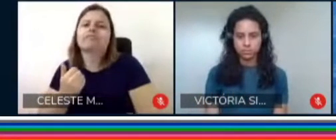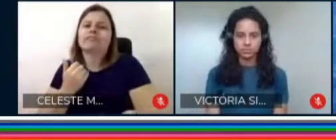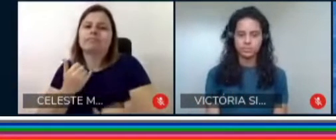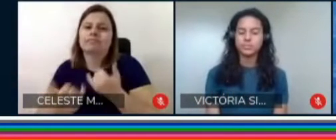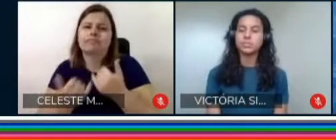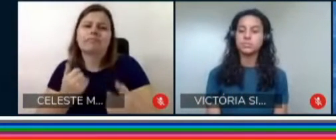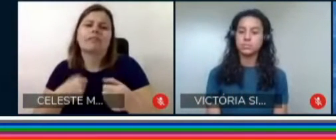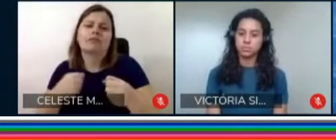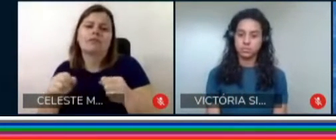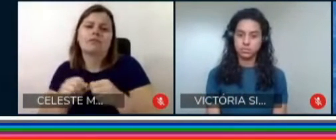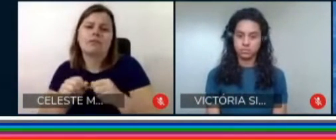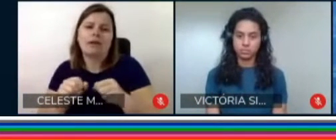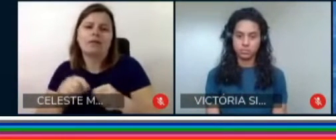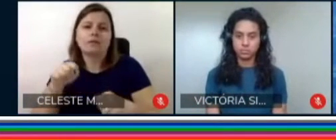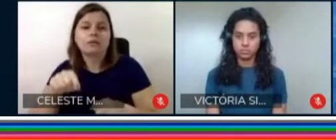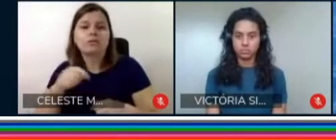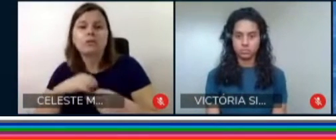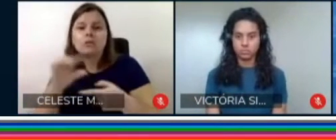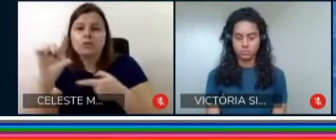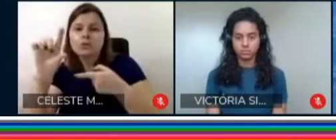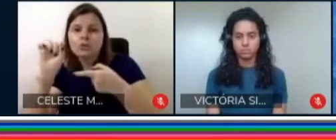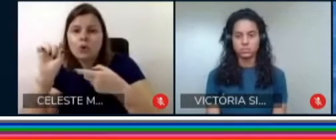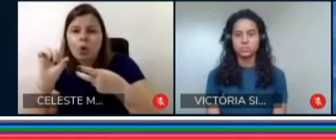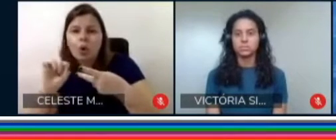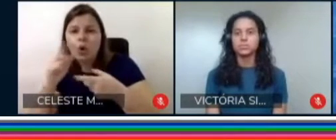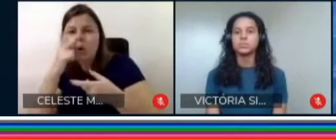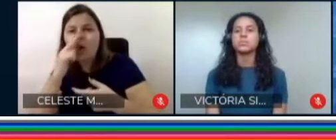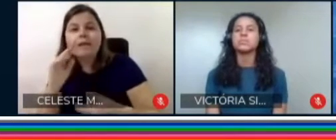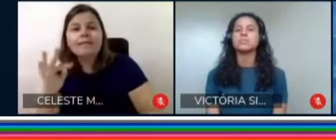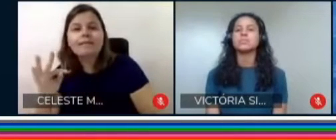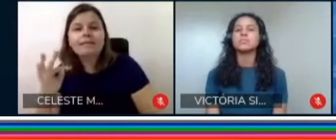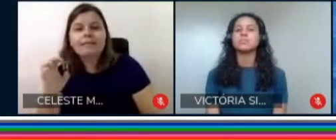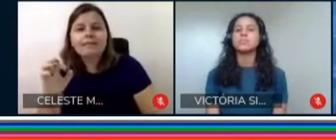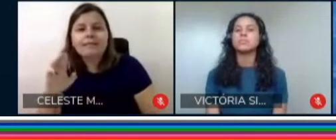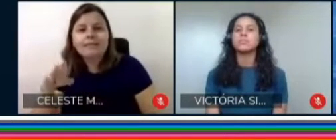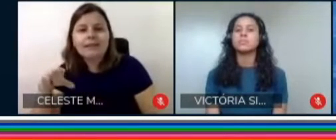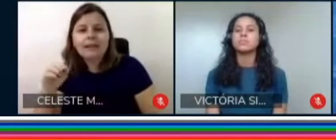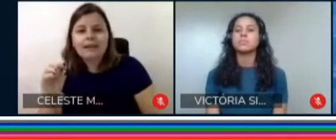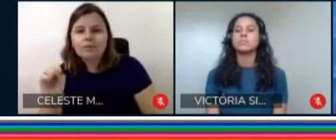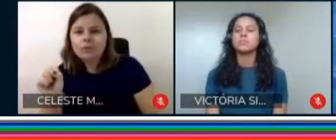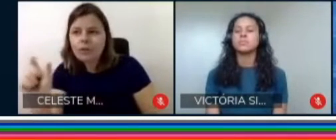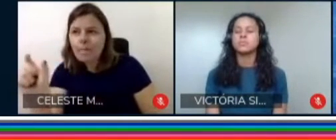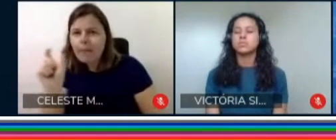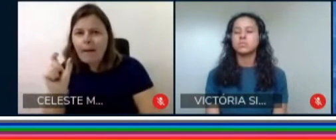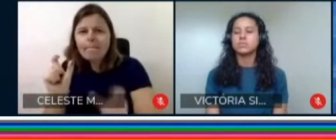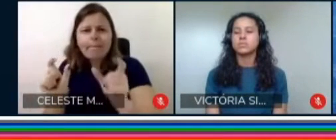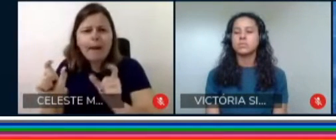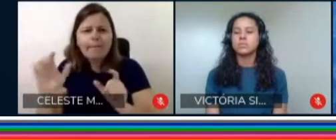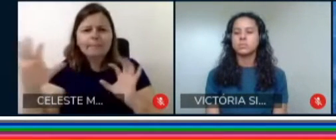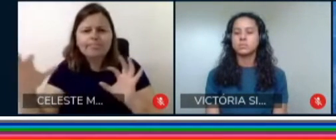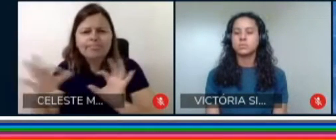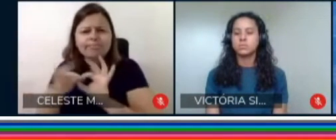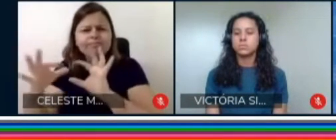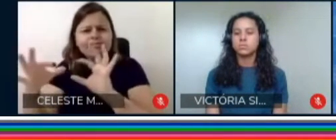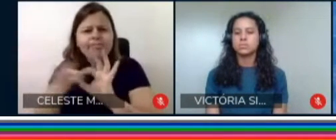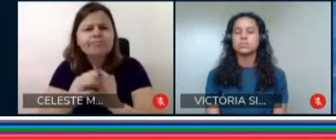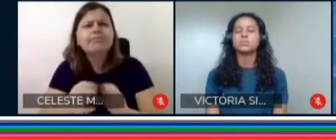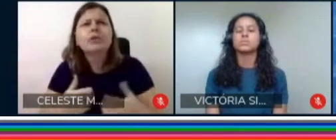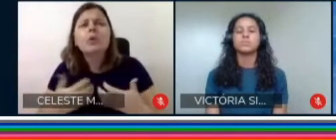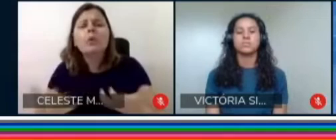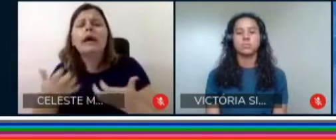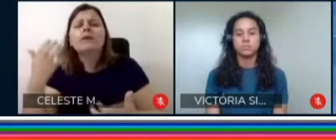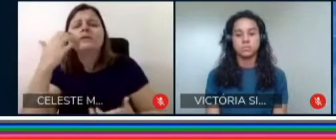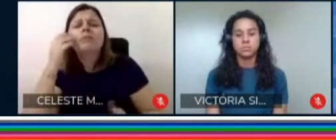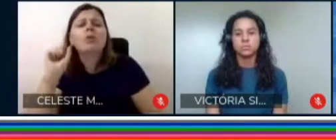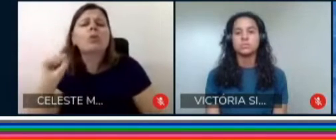a determinação de termos que vão me dar exatamente aquilo que eu preciso. Eu quero saber o que de arte